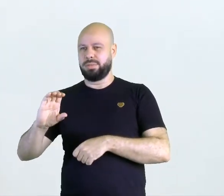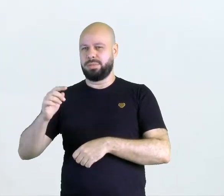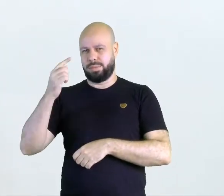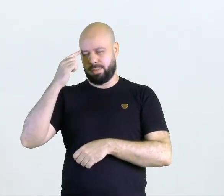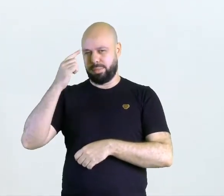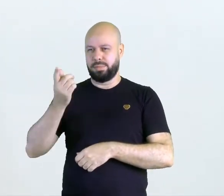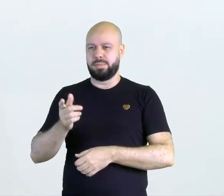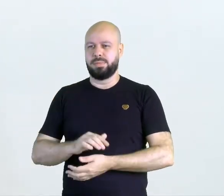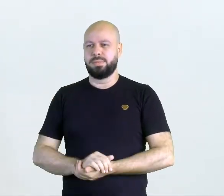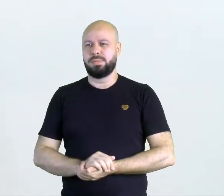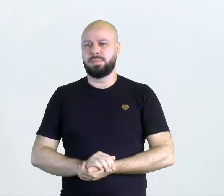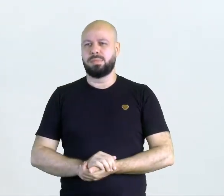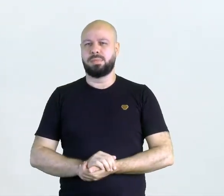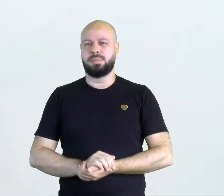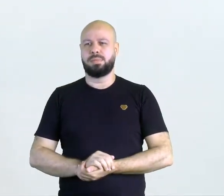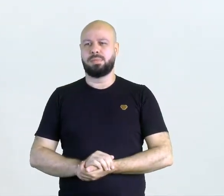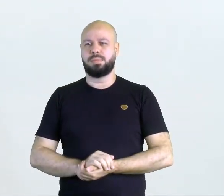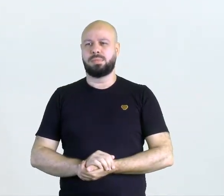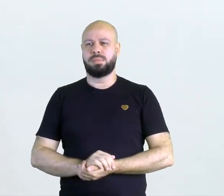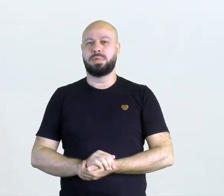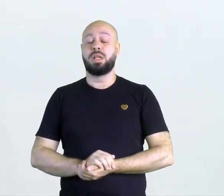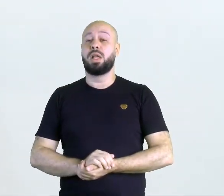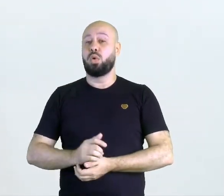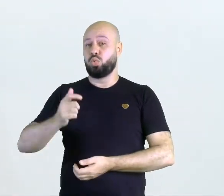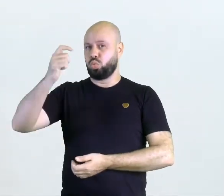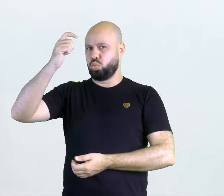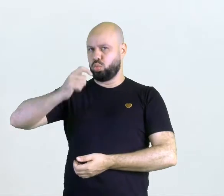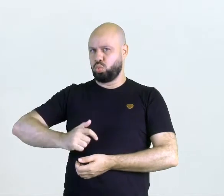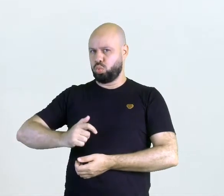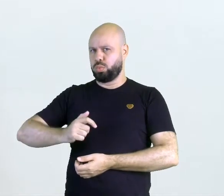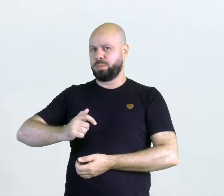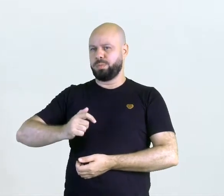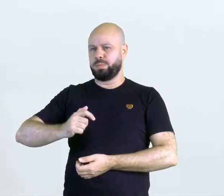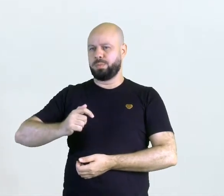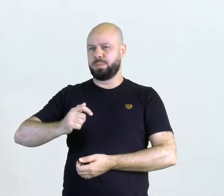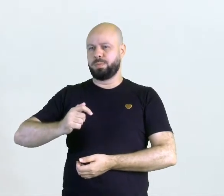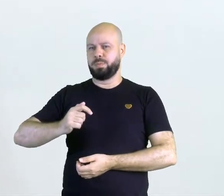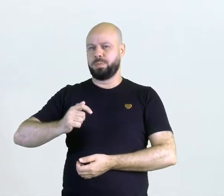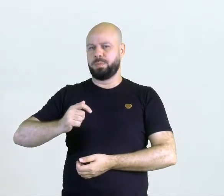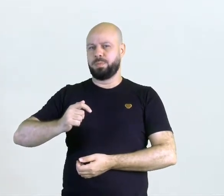presente contínuo nós utilizamos o sujeito